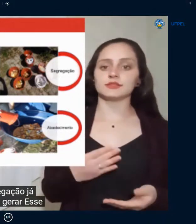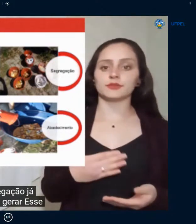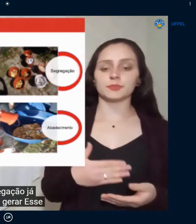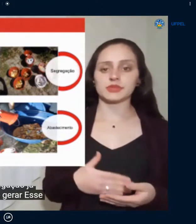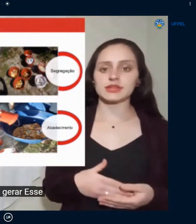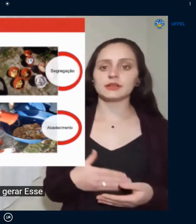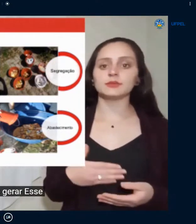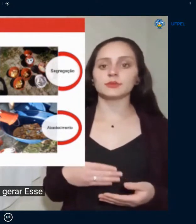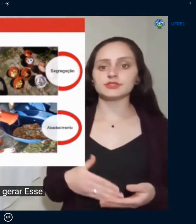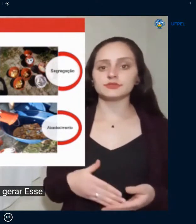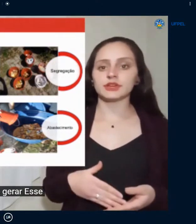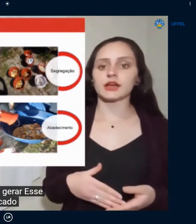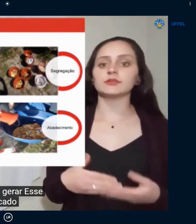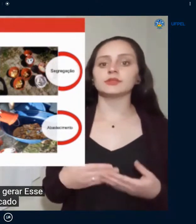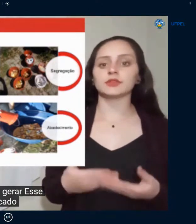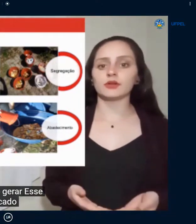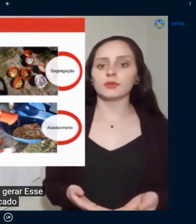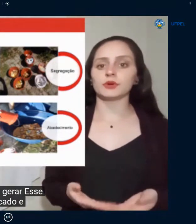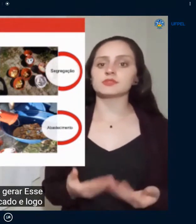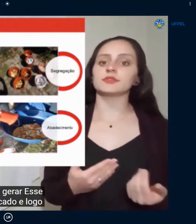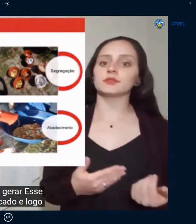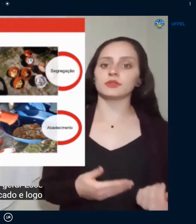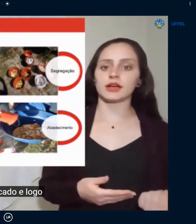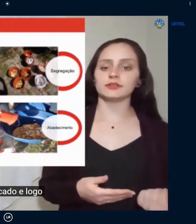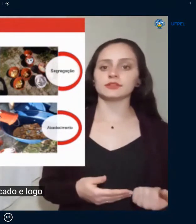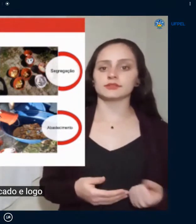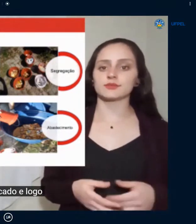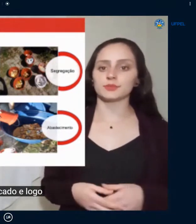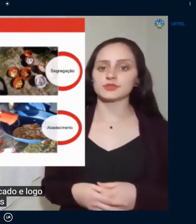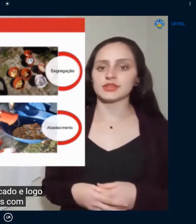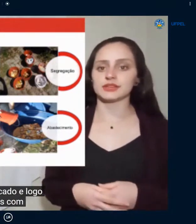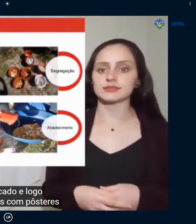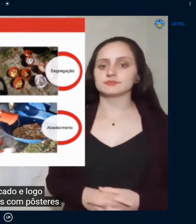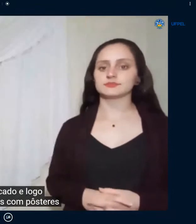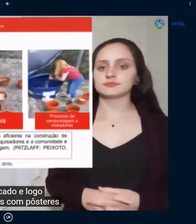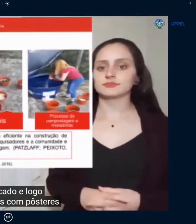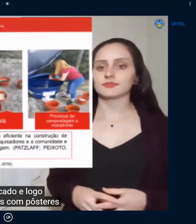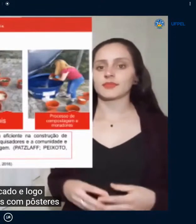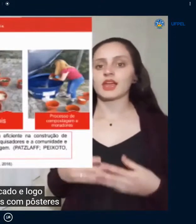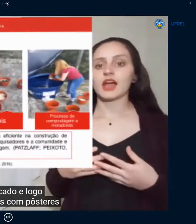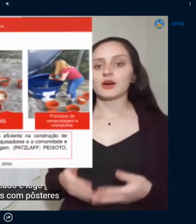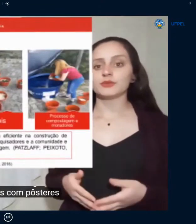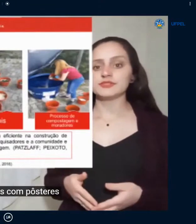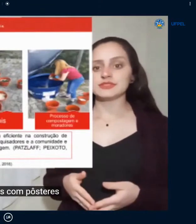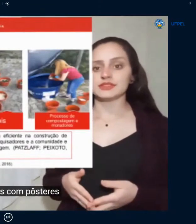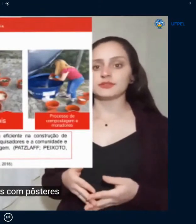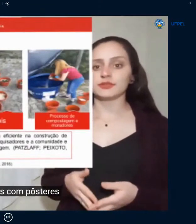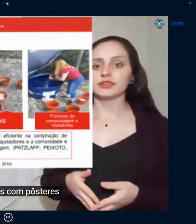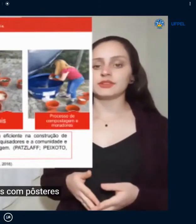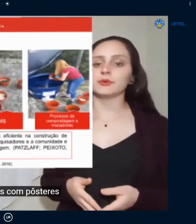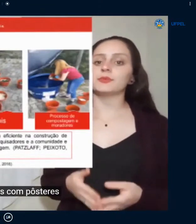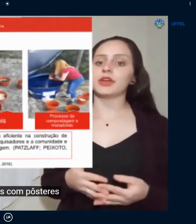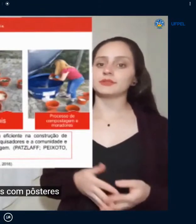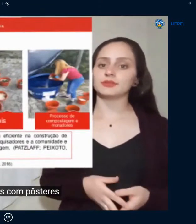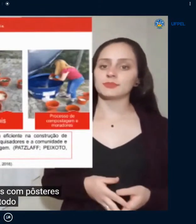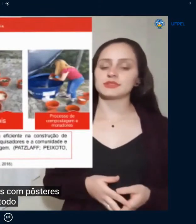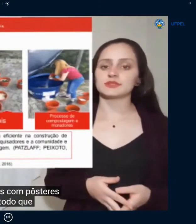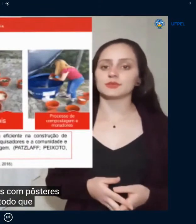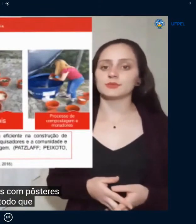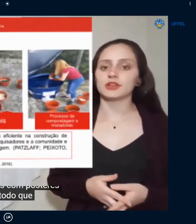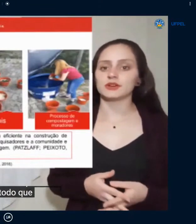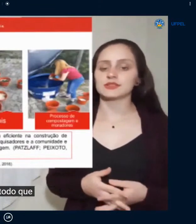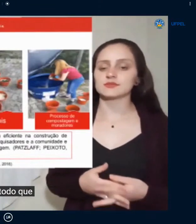Esse resíduo foi pesado, quantificado e logo após foi colocado então nas composteiras. A oficina foi então o método